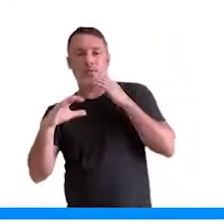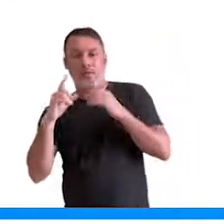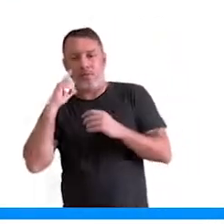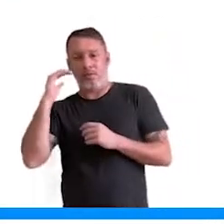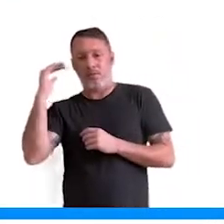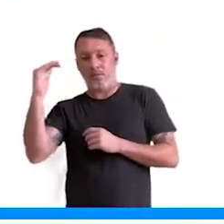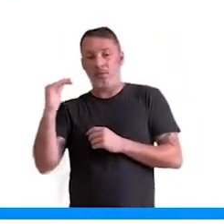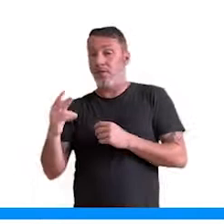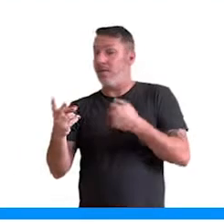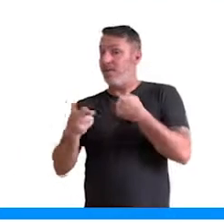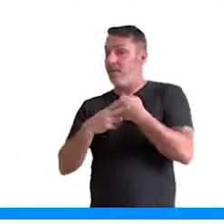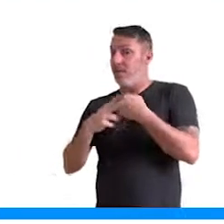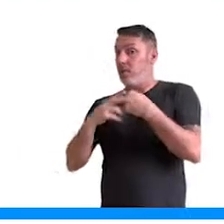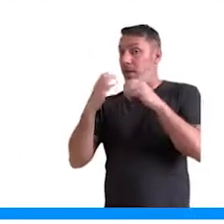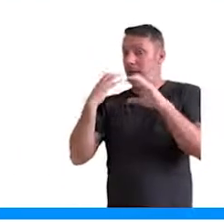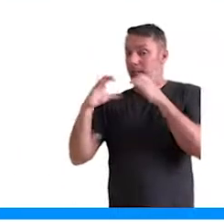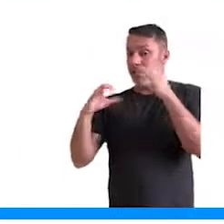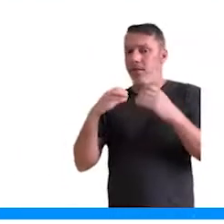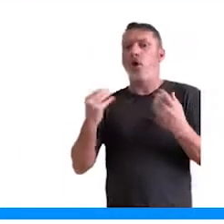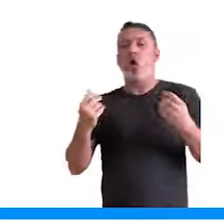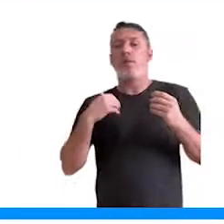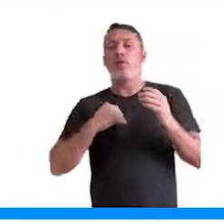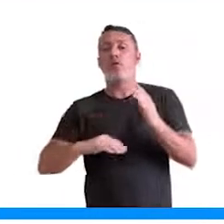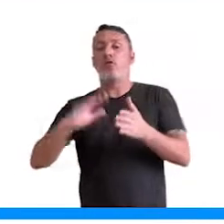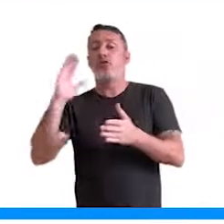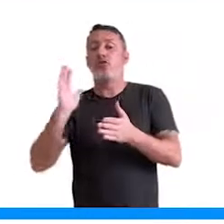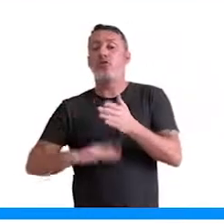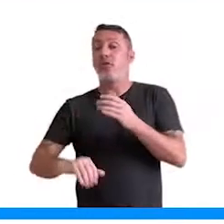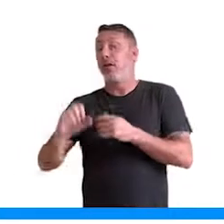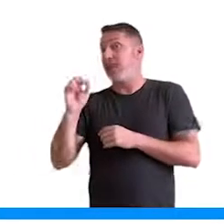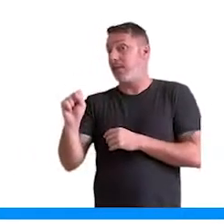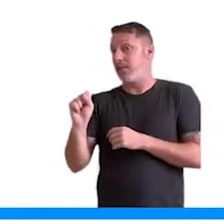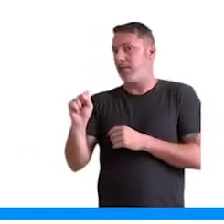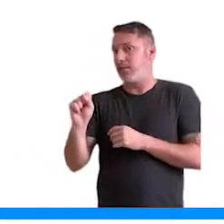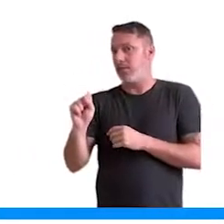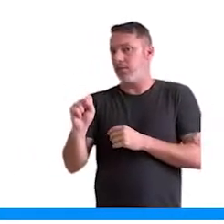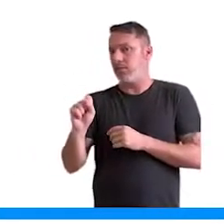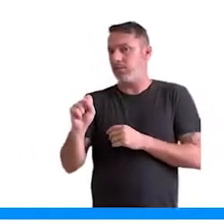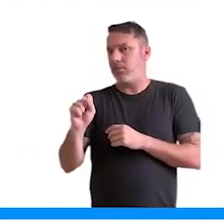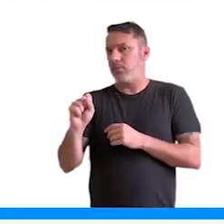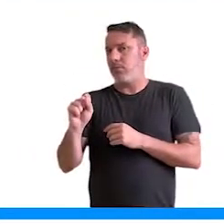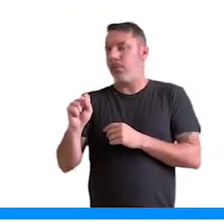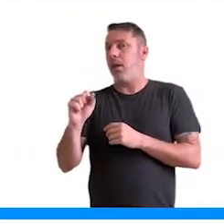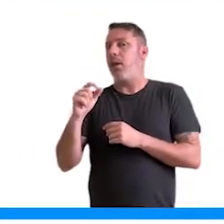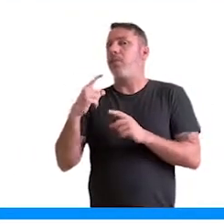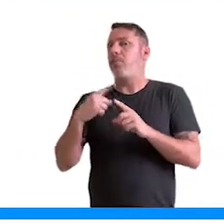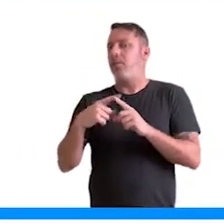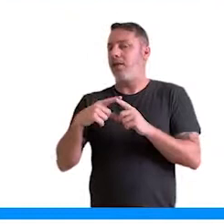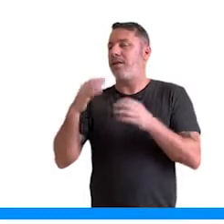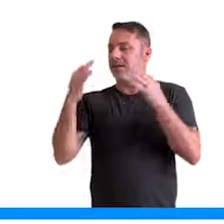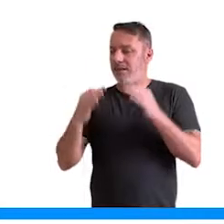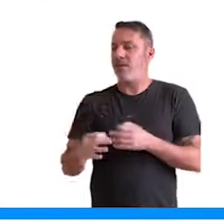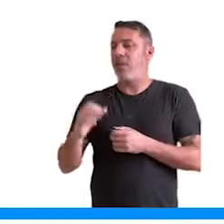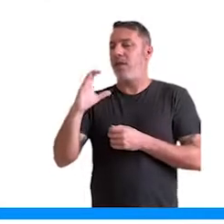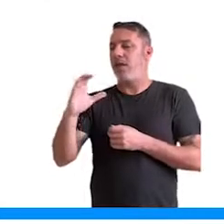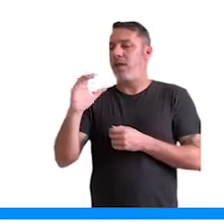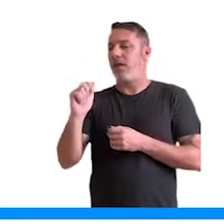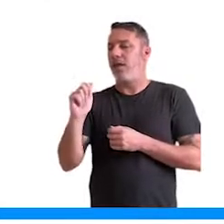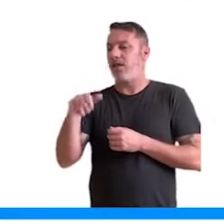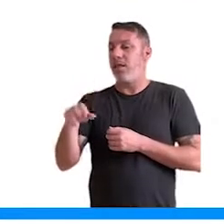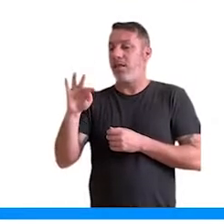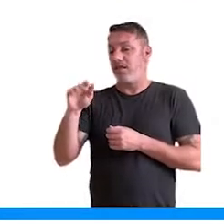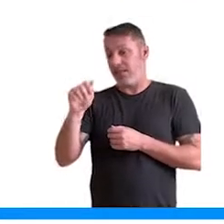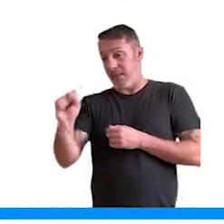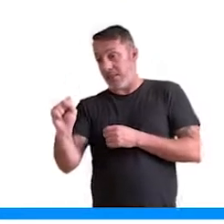cantas. E aí, eu vou tirar o S, ó, é tu cantas. Mas para passar para o imperativo, o que eu vou